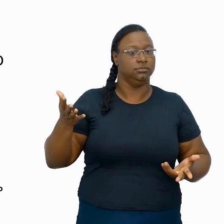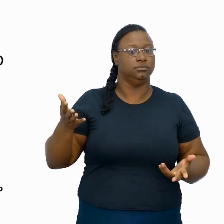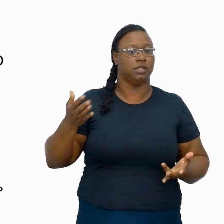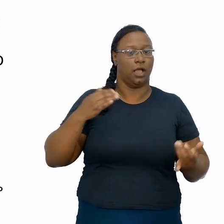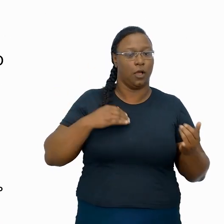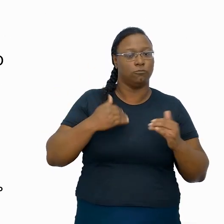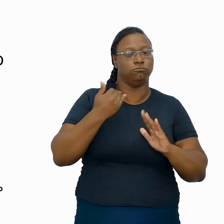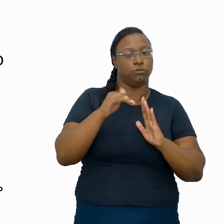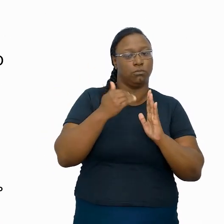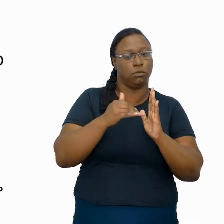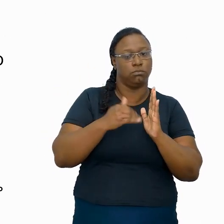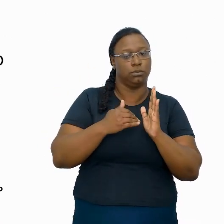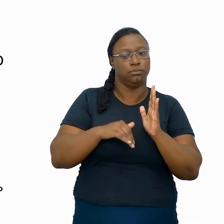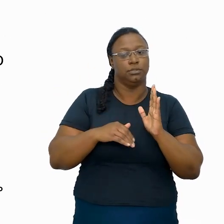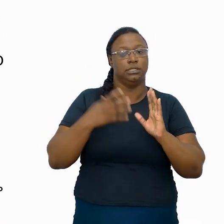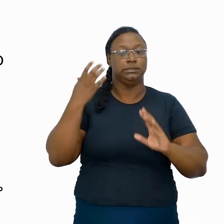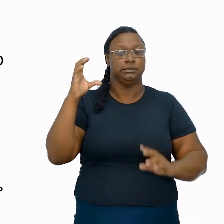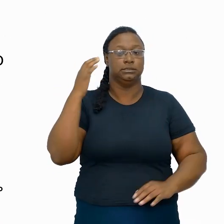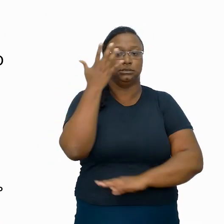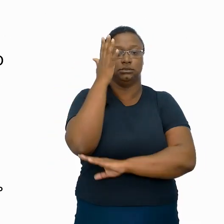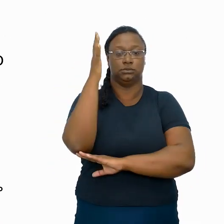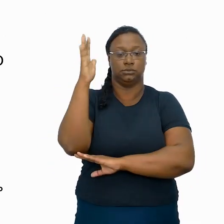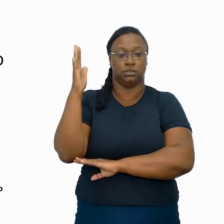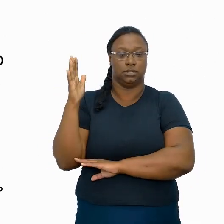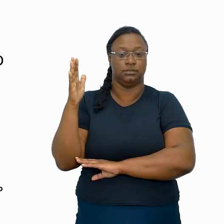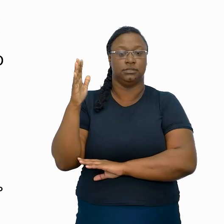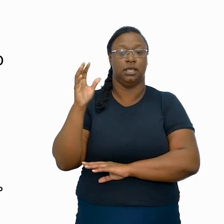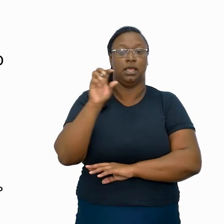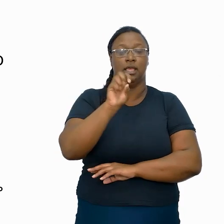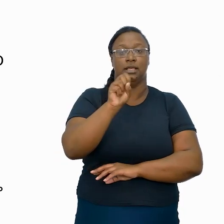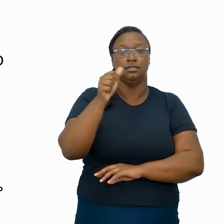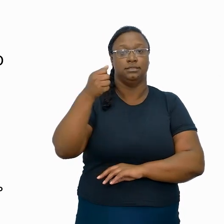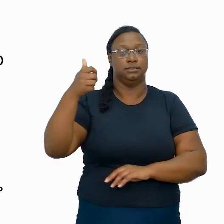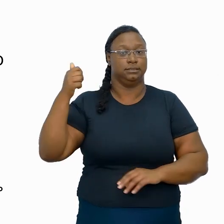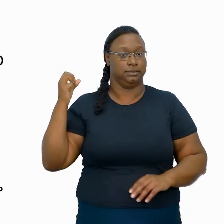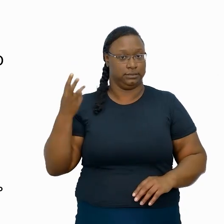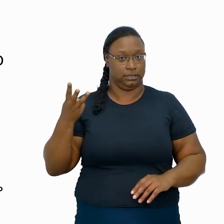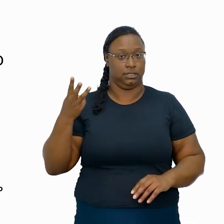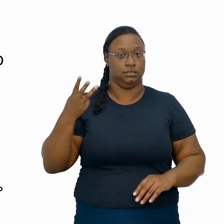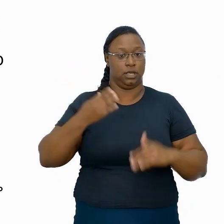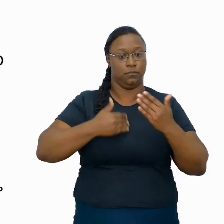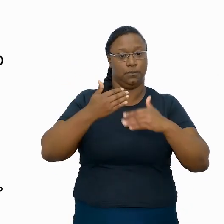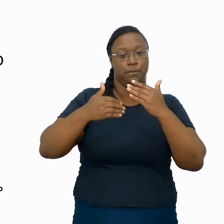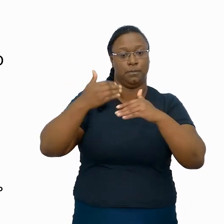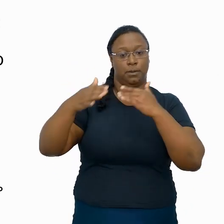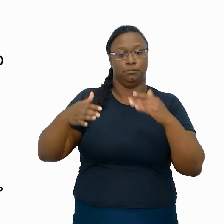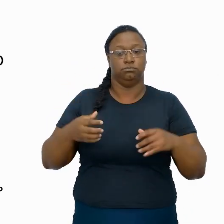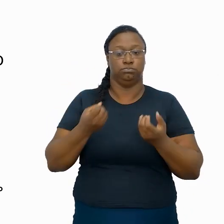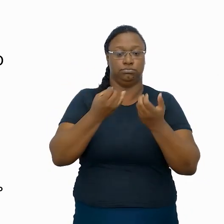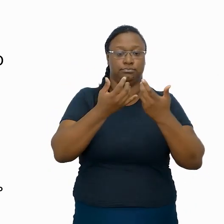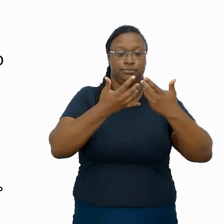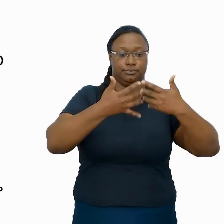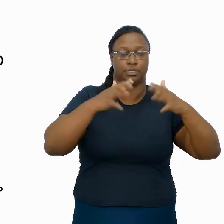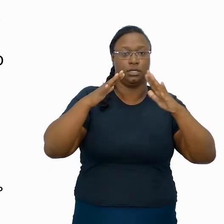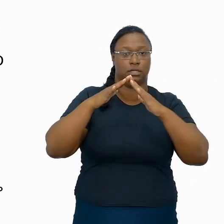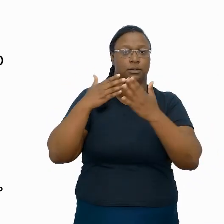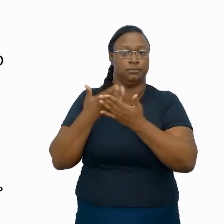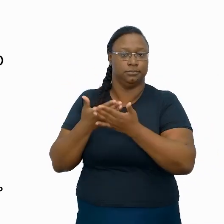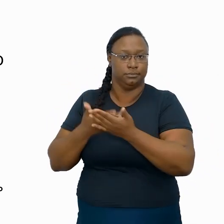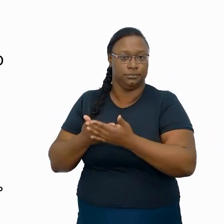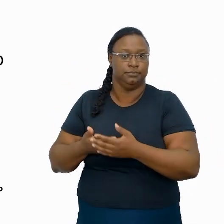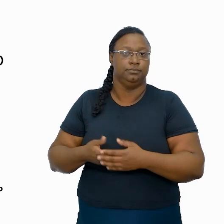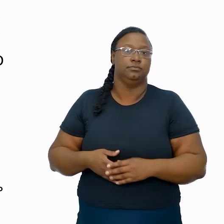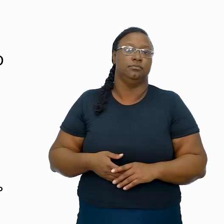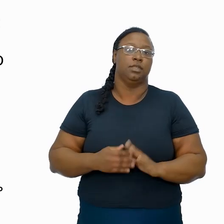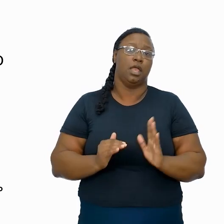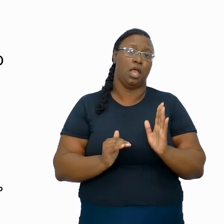de atividade 3 e conhecemos sugestões para desdobrar tudo isso na nossa escola. Por último, né,